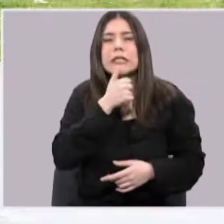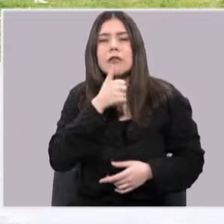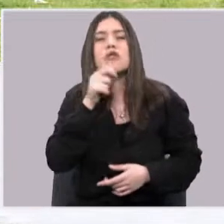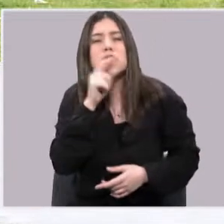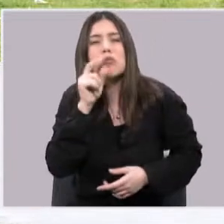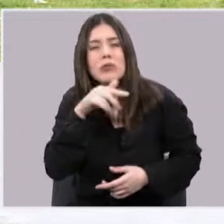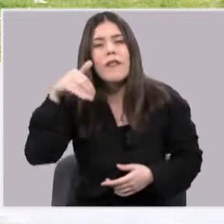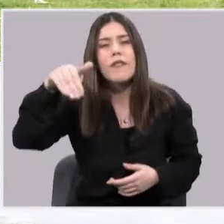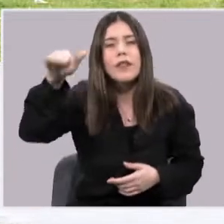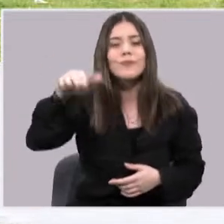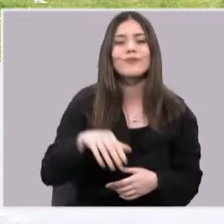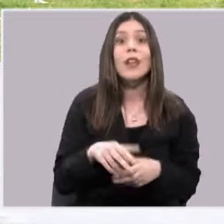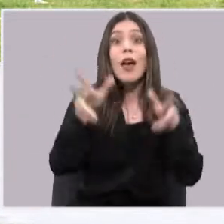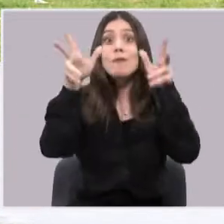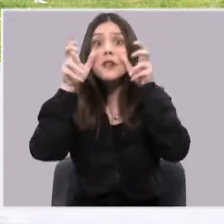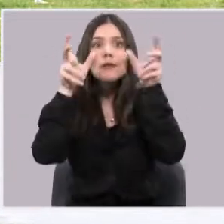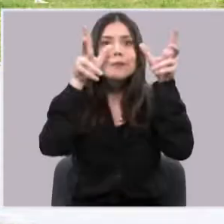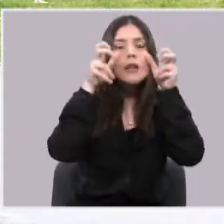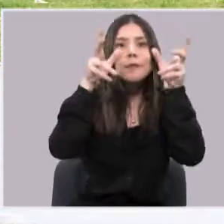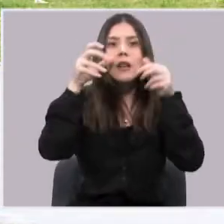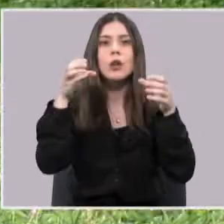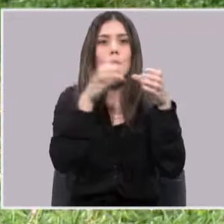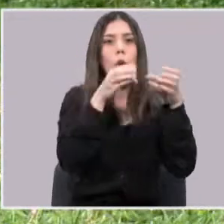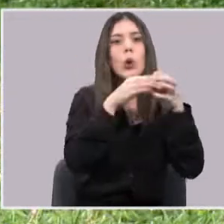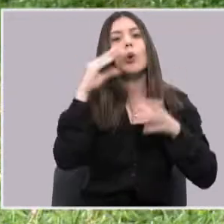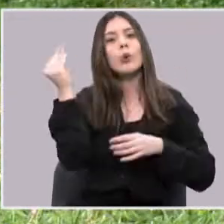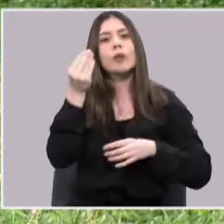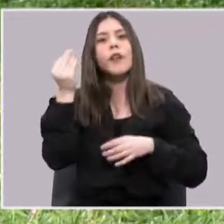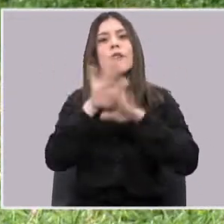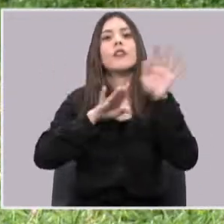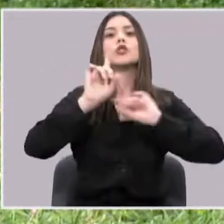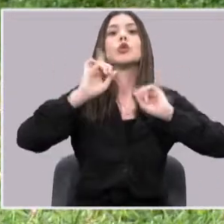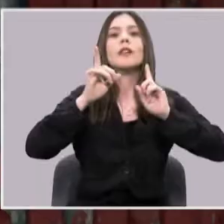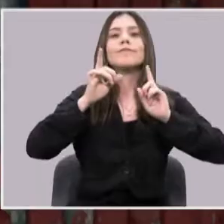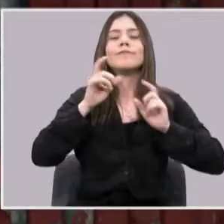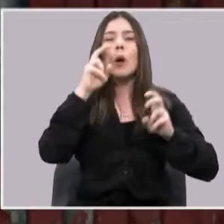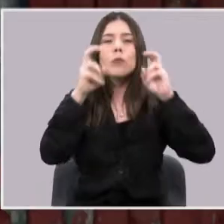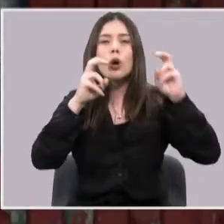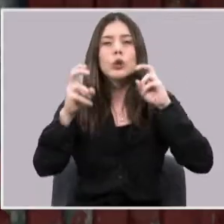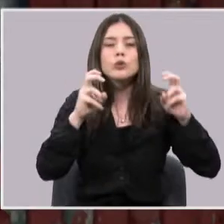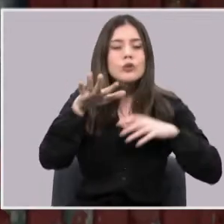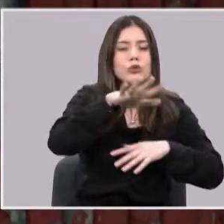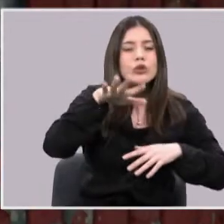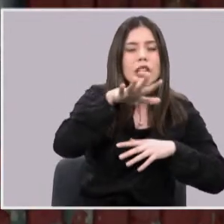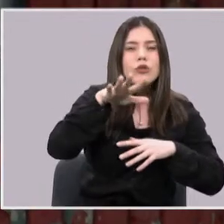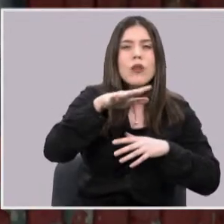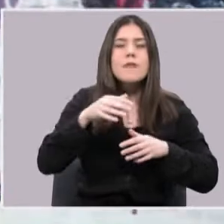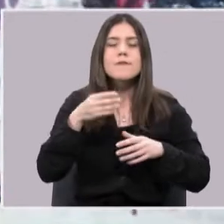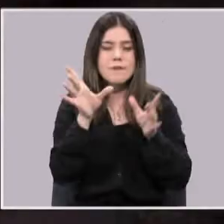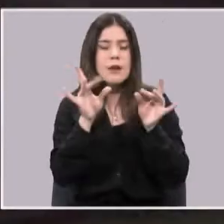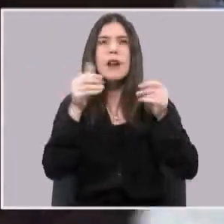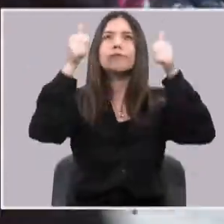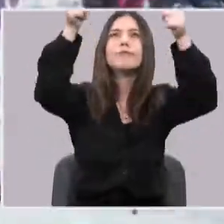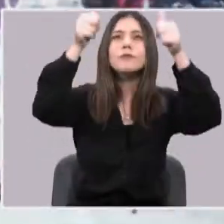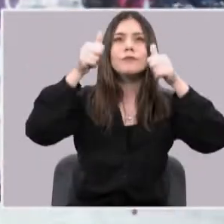uma palavra a dizer. Para captar a atenção das pessoas, as juventudes partidárias procuram sítios estratégicos,